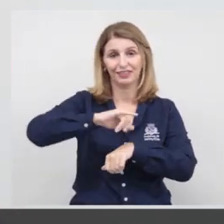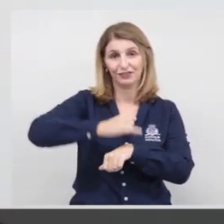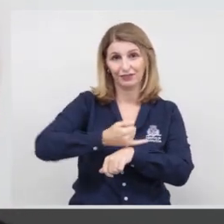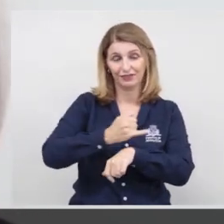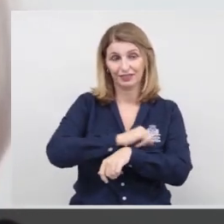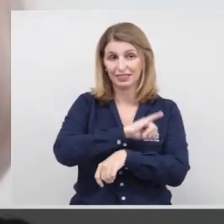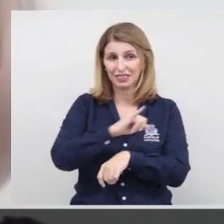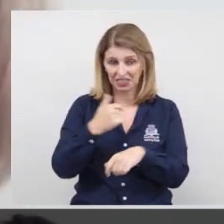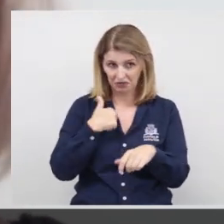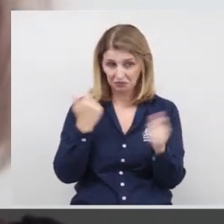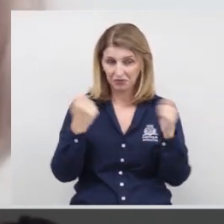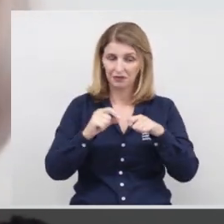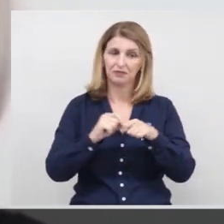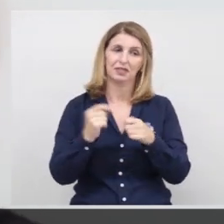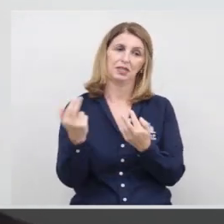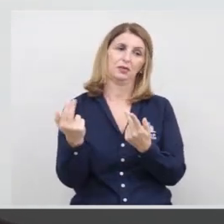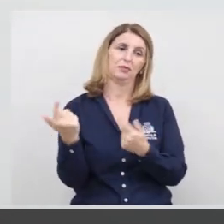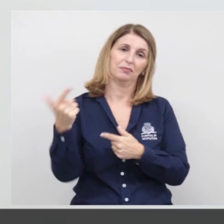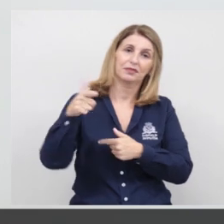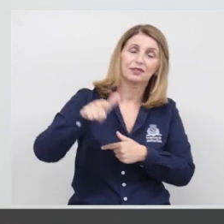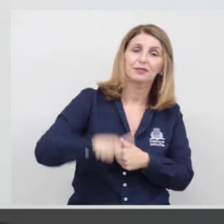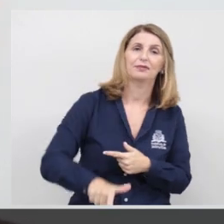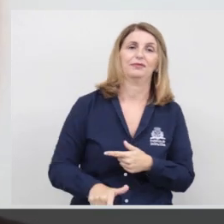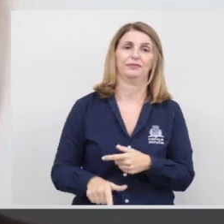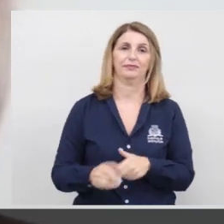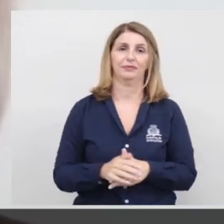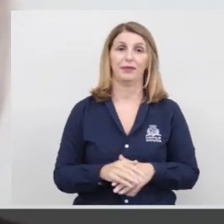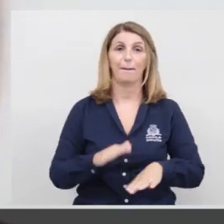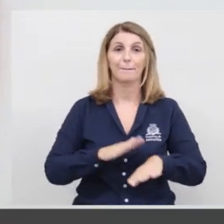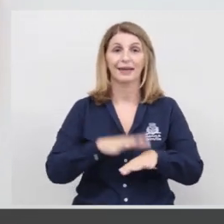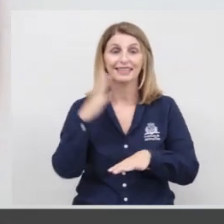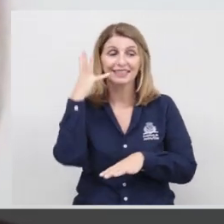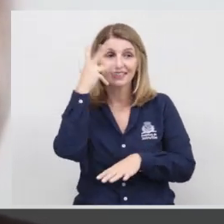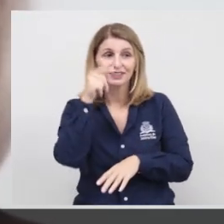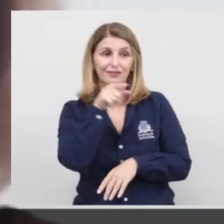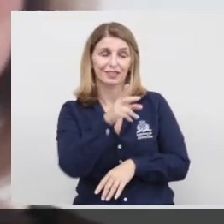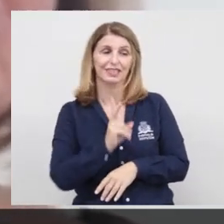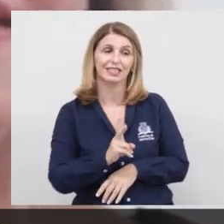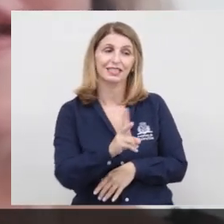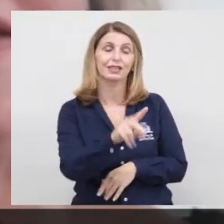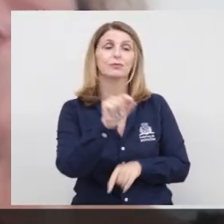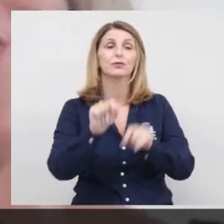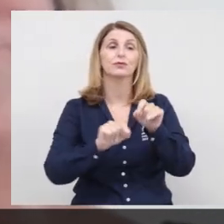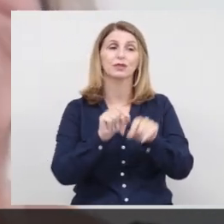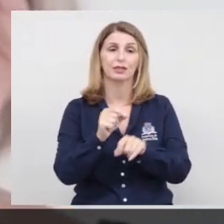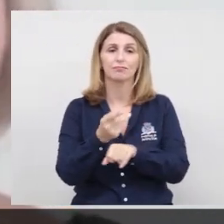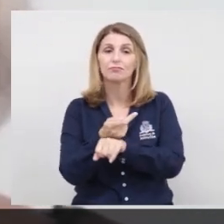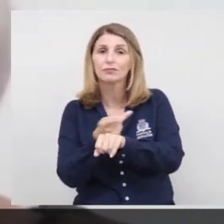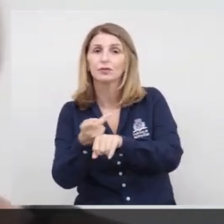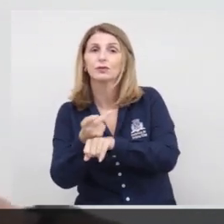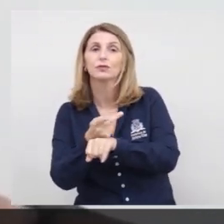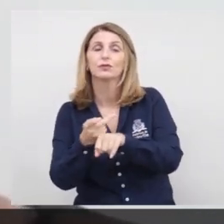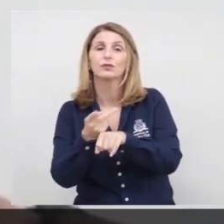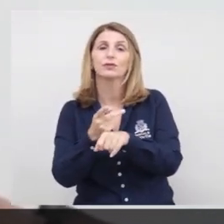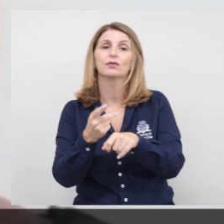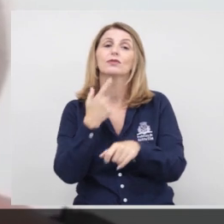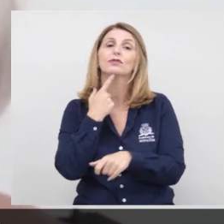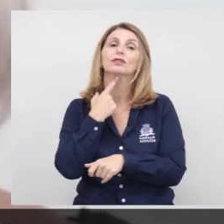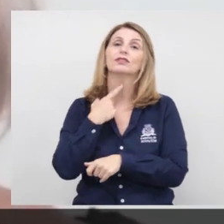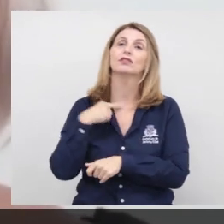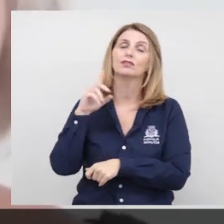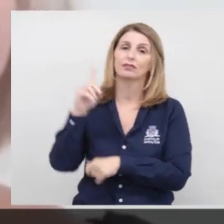tua história aqui em Joinville se pudesse viveria tudo outra vez mas o mais lindo de tudo é que você sempre